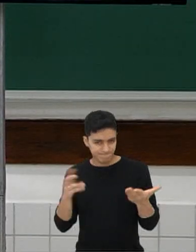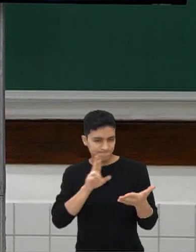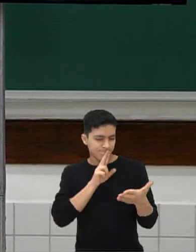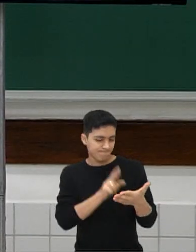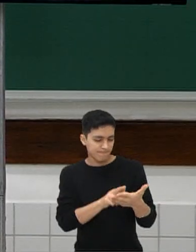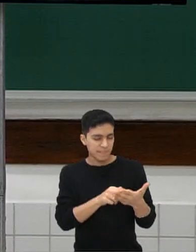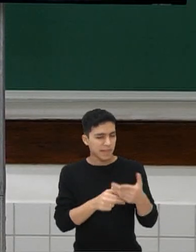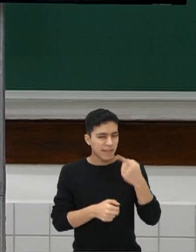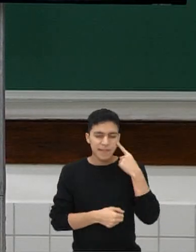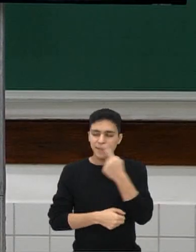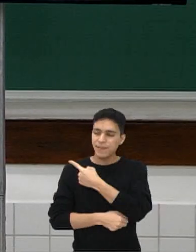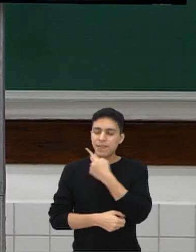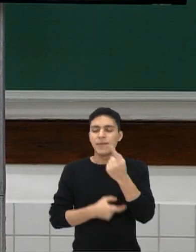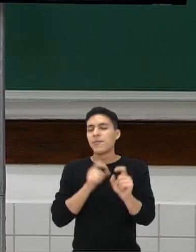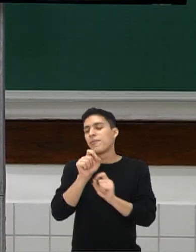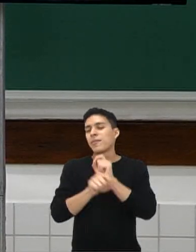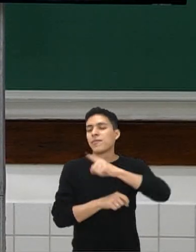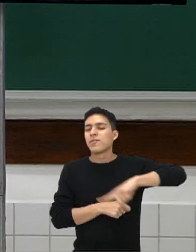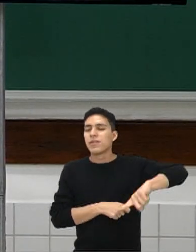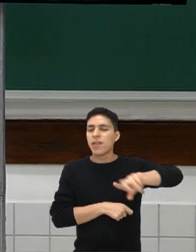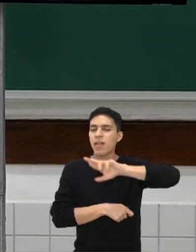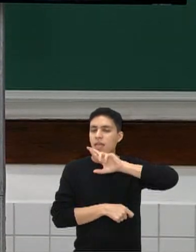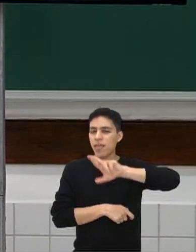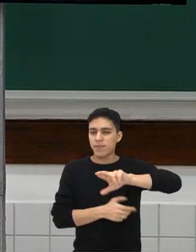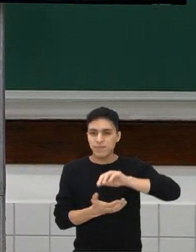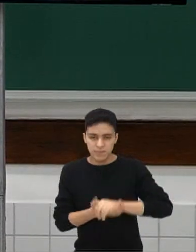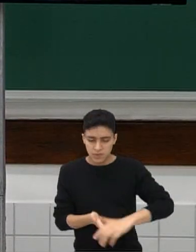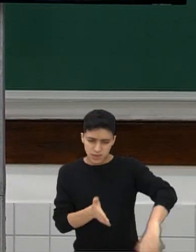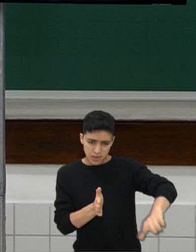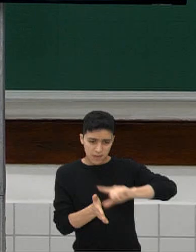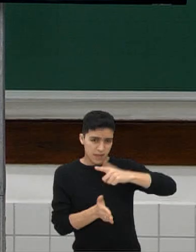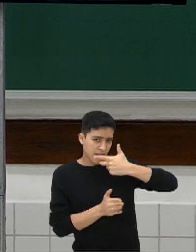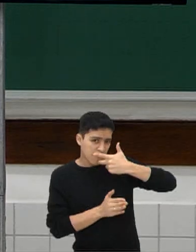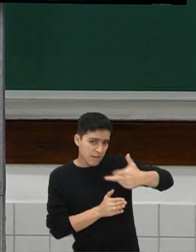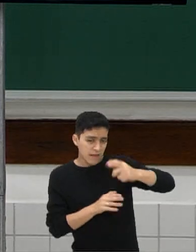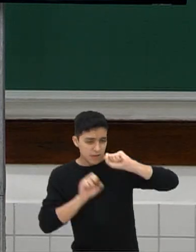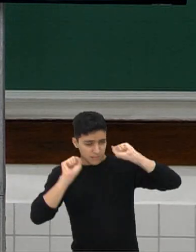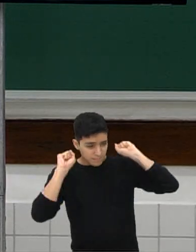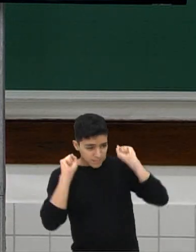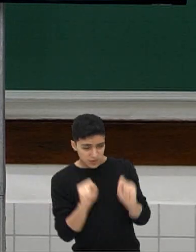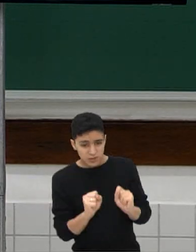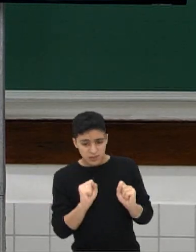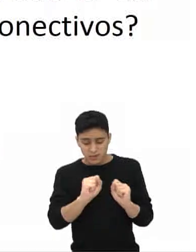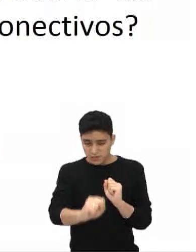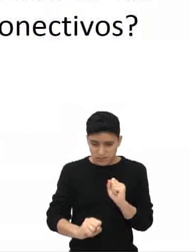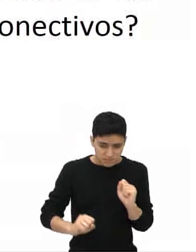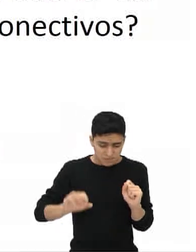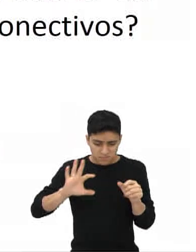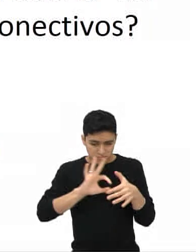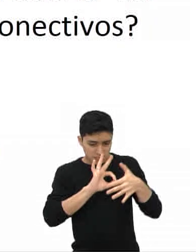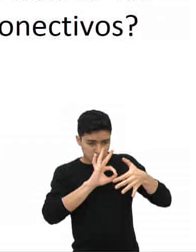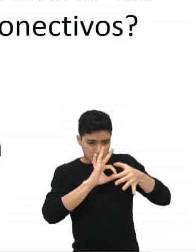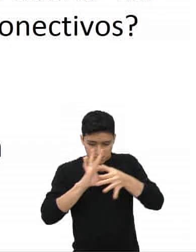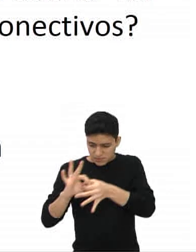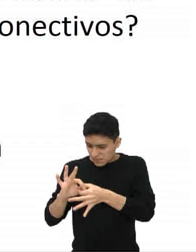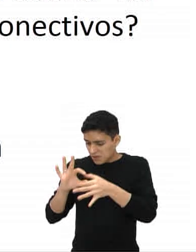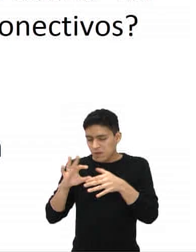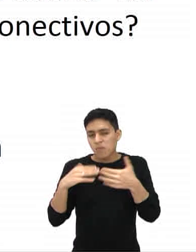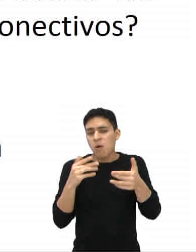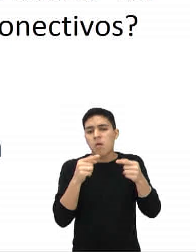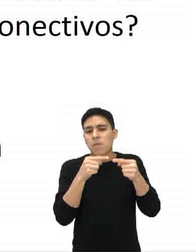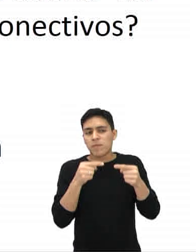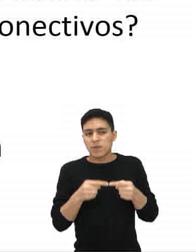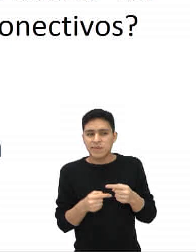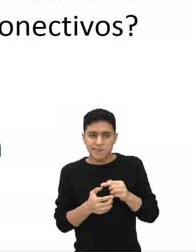Respondeu? Vamos ver o que você respondeu ali? Então, como eu disse, podia ser mais de um conectivo desse aqui e vamos ver o que você